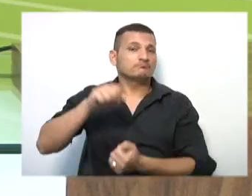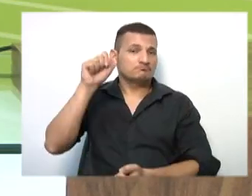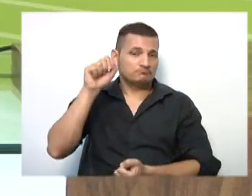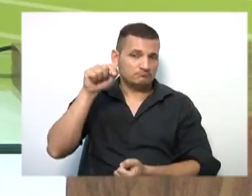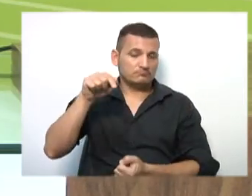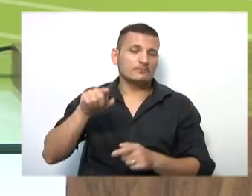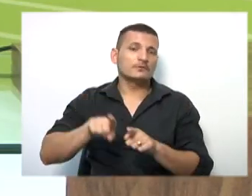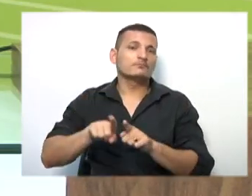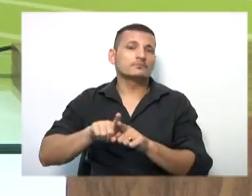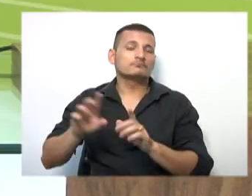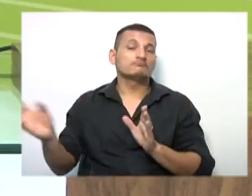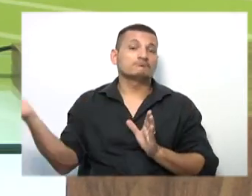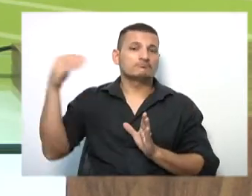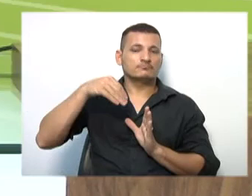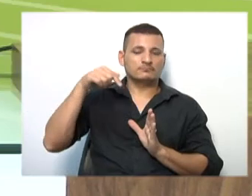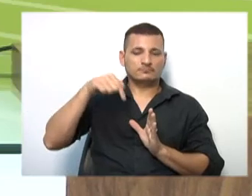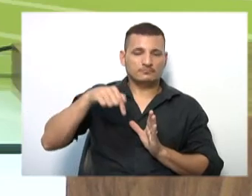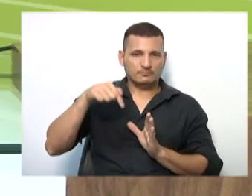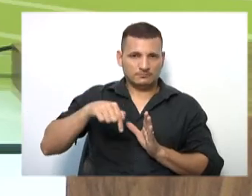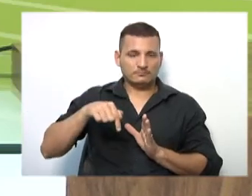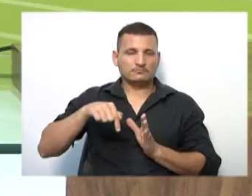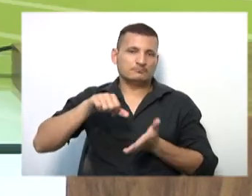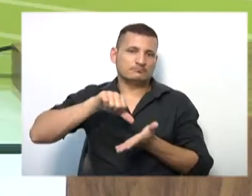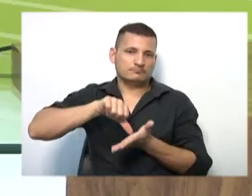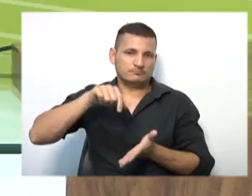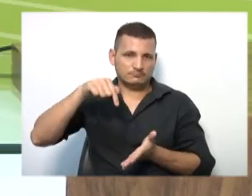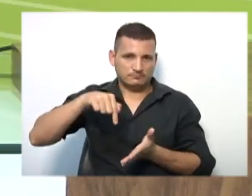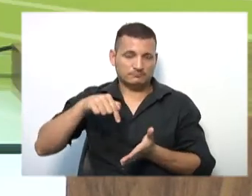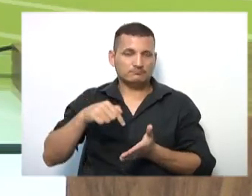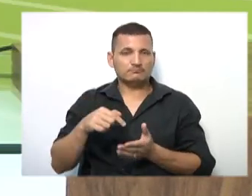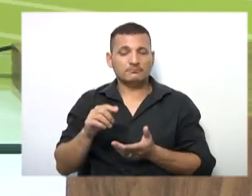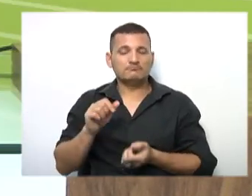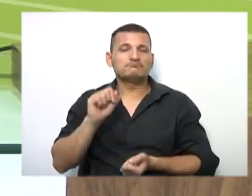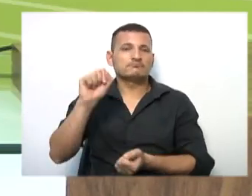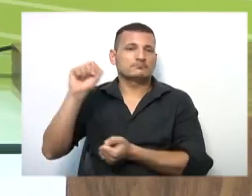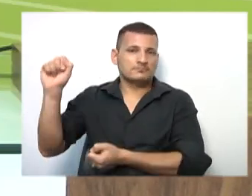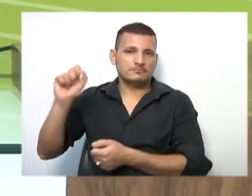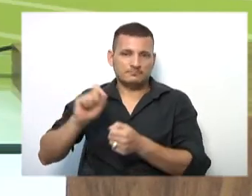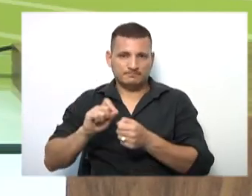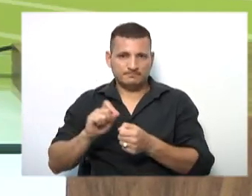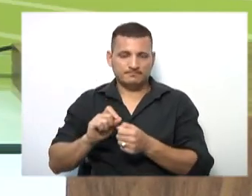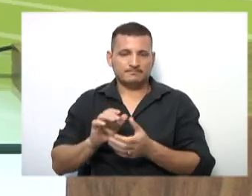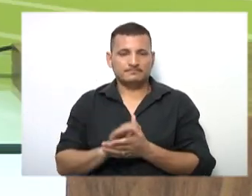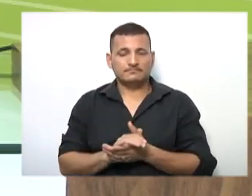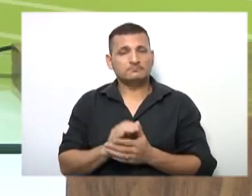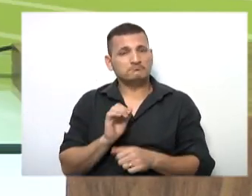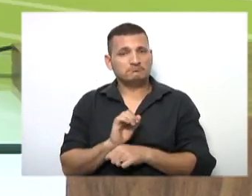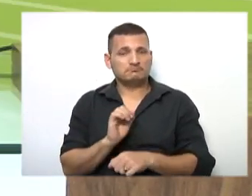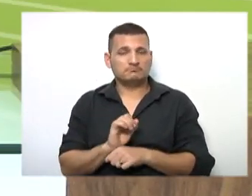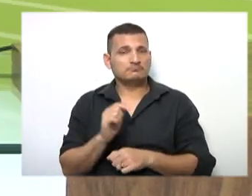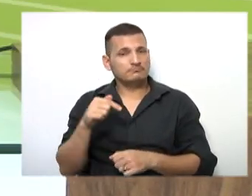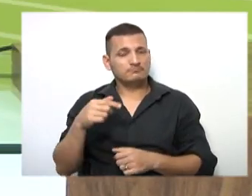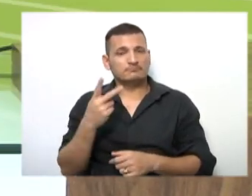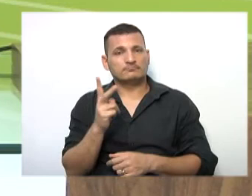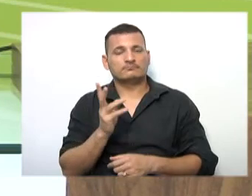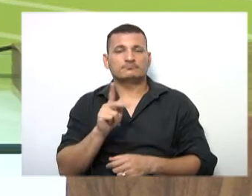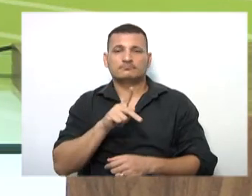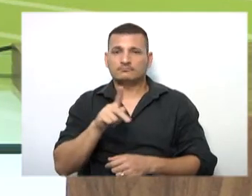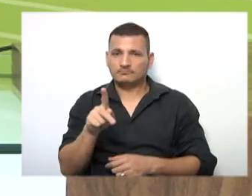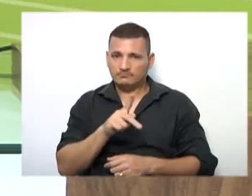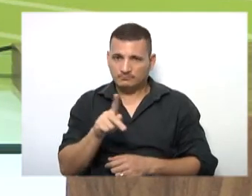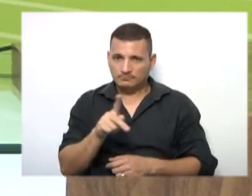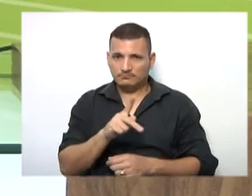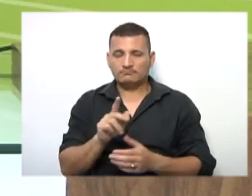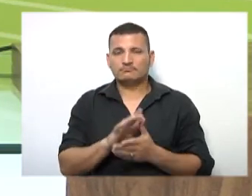enviado aqui para o nosso campus para a gente fazer uma grande exposição. A gente espera que você, pelo seu professor presencial, envie